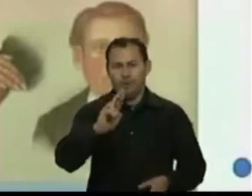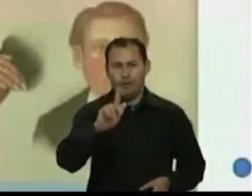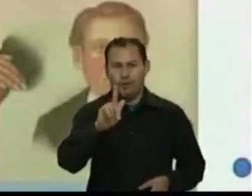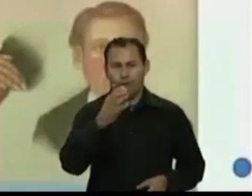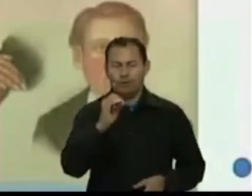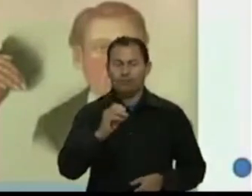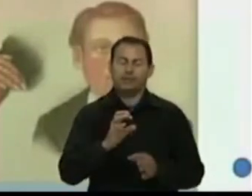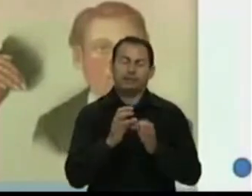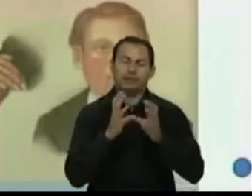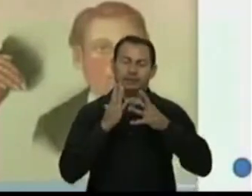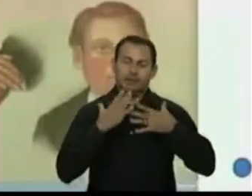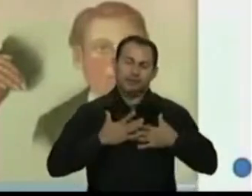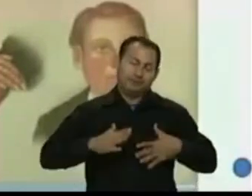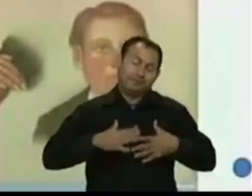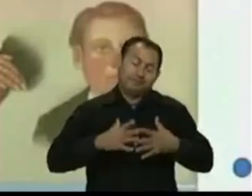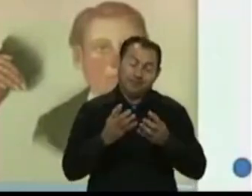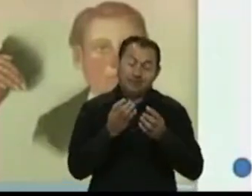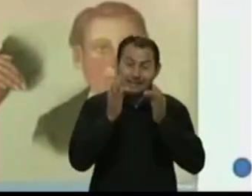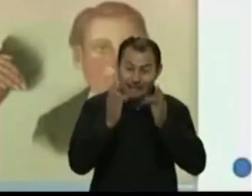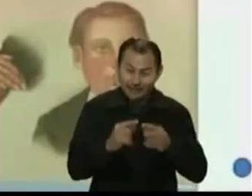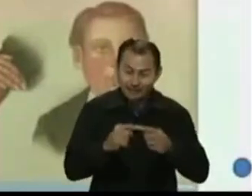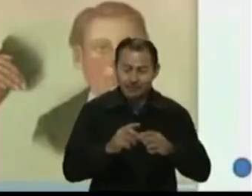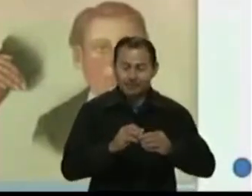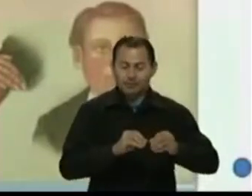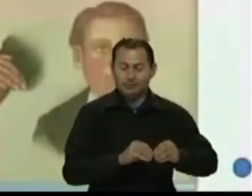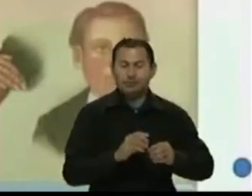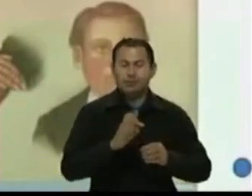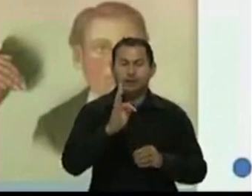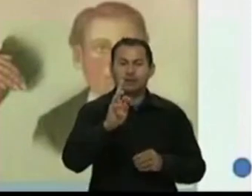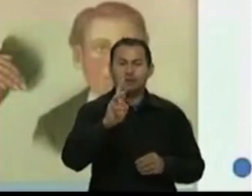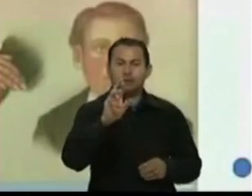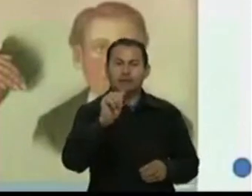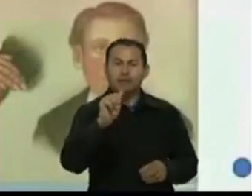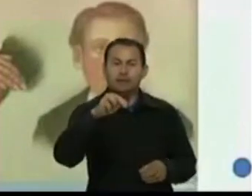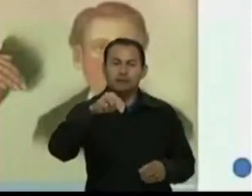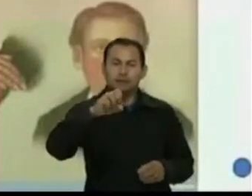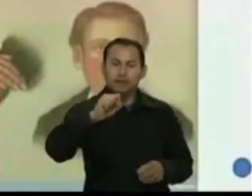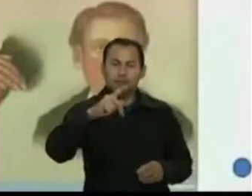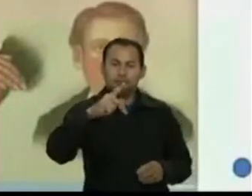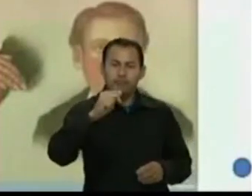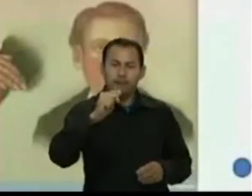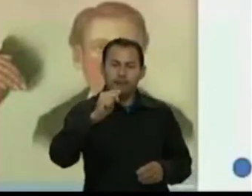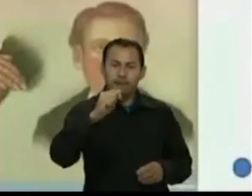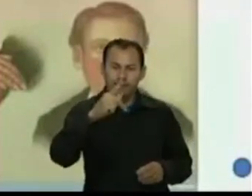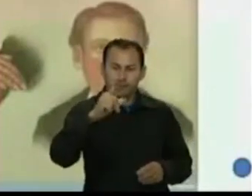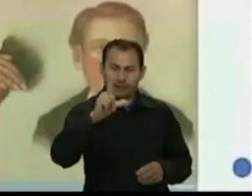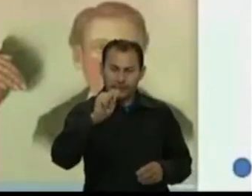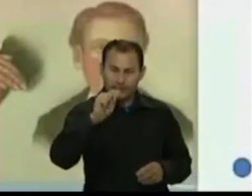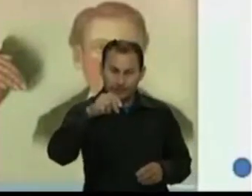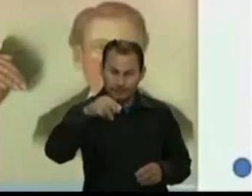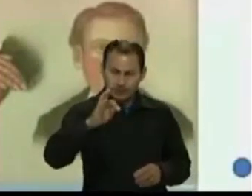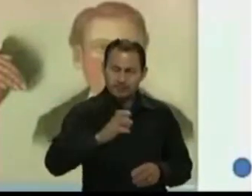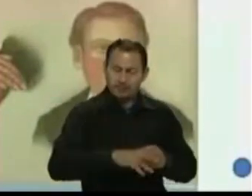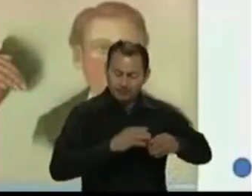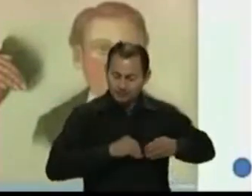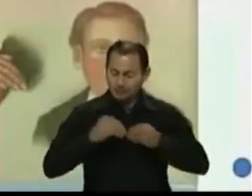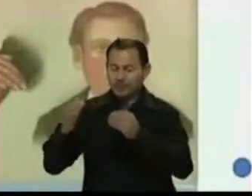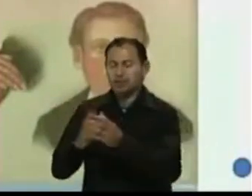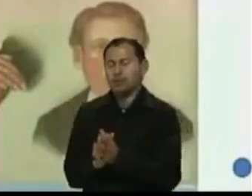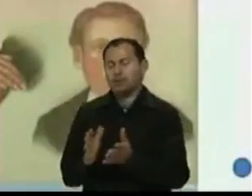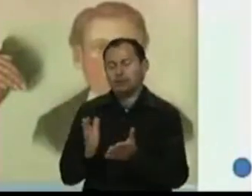maneira tranquila. E aí, por isso que transplantes, mesmo com compatibilidade, ela não é plena, então você acaba tendo que